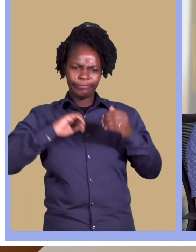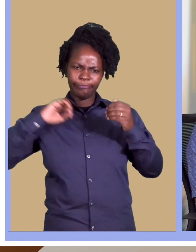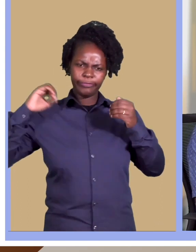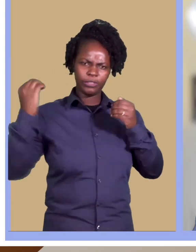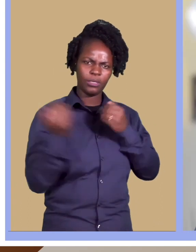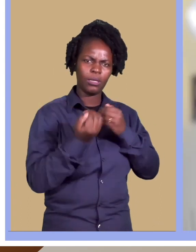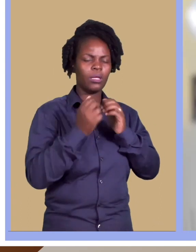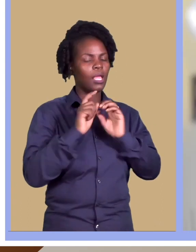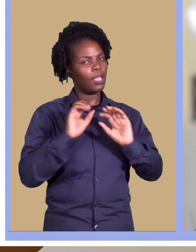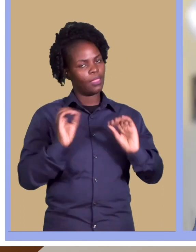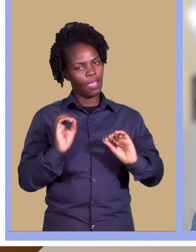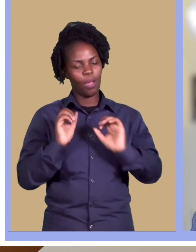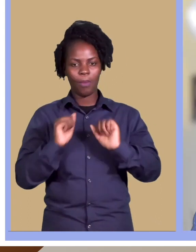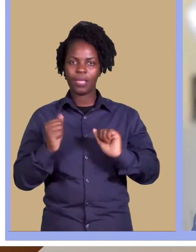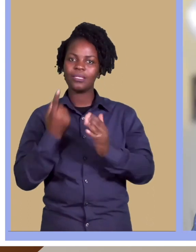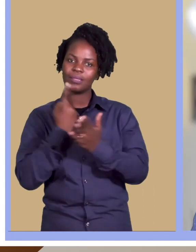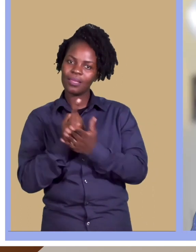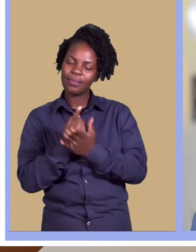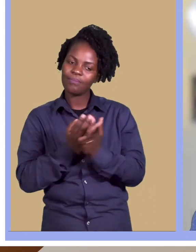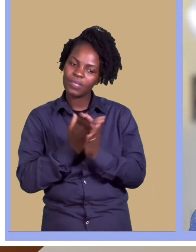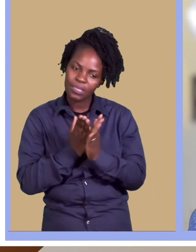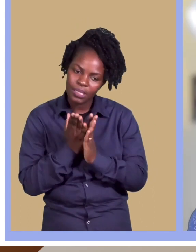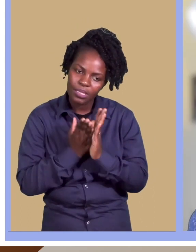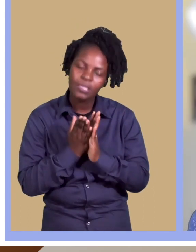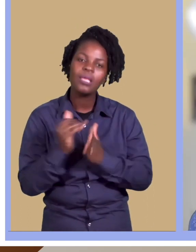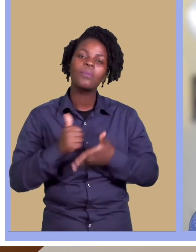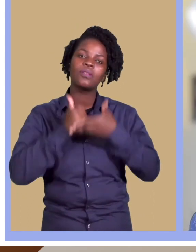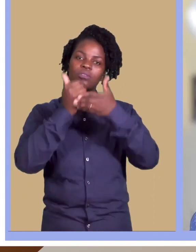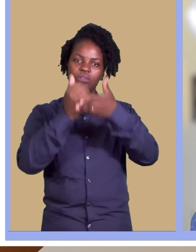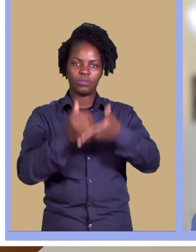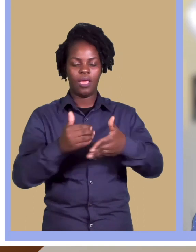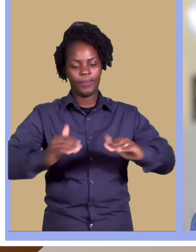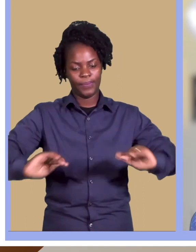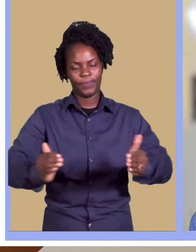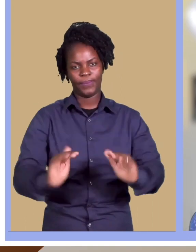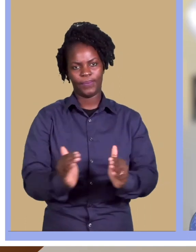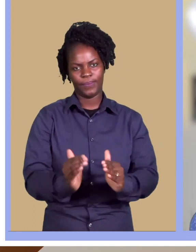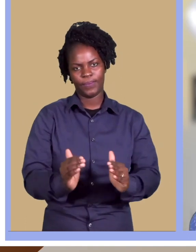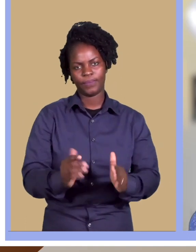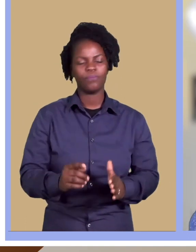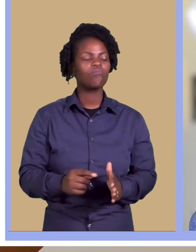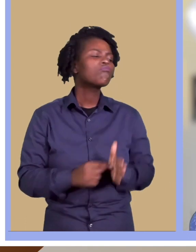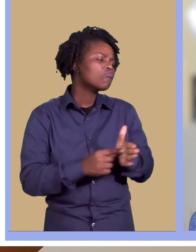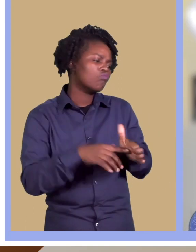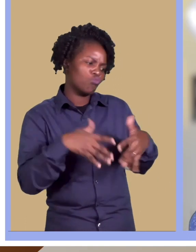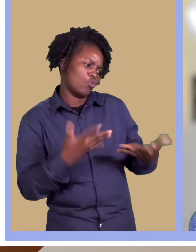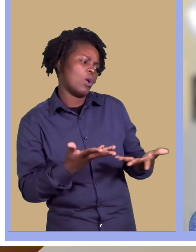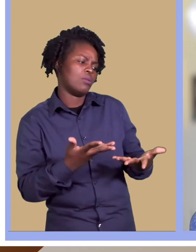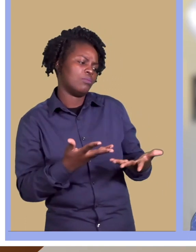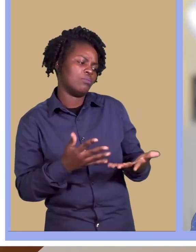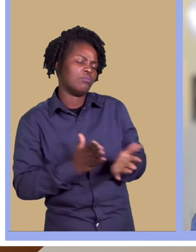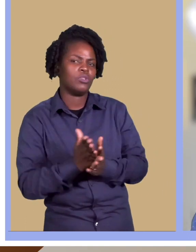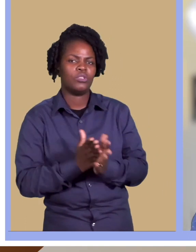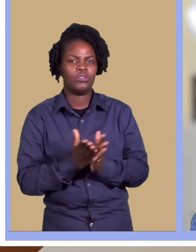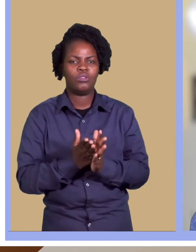minimizar esses... Por exemplo, quais são essas medidas que podemos olhar de forma prática, não é? Para que